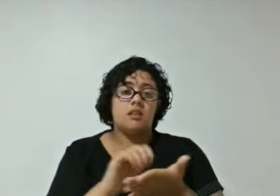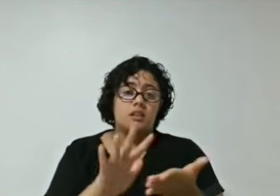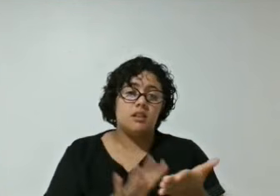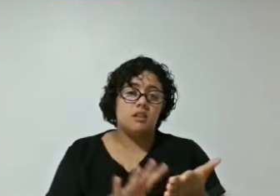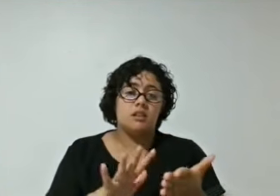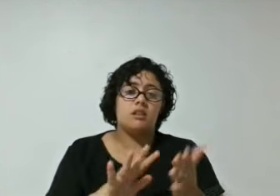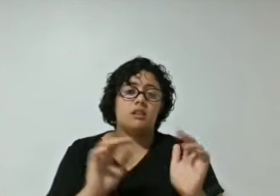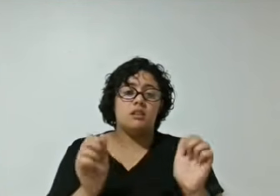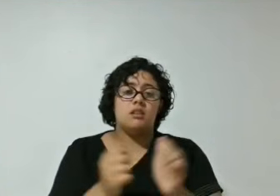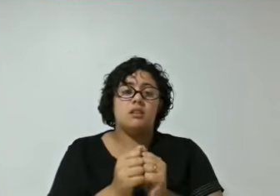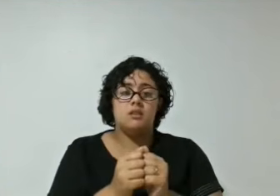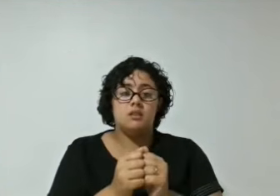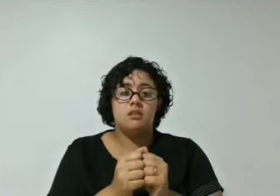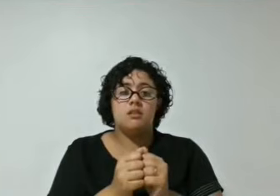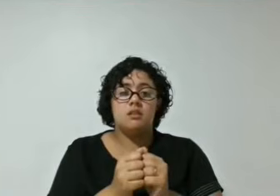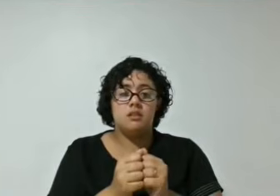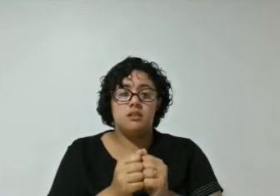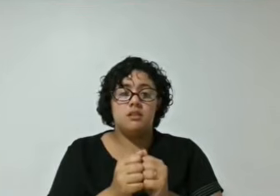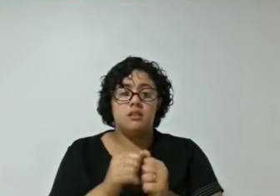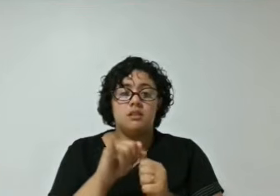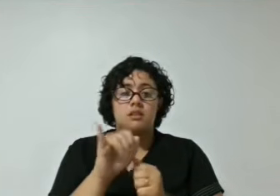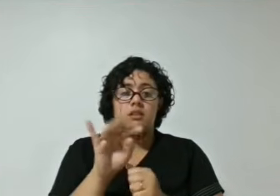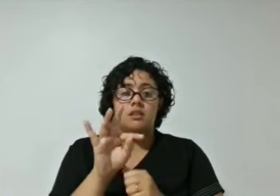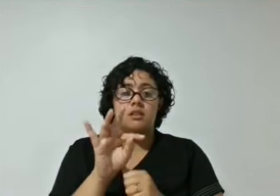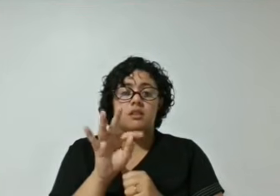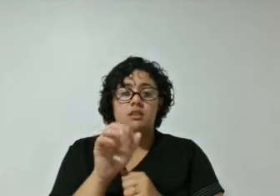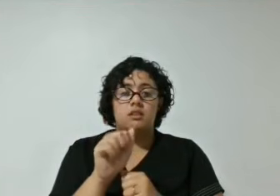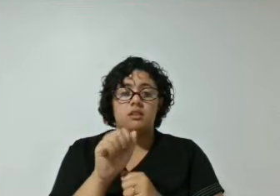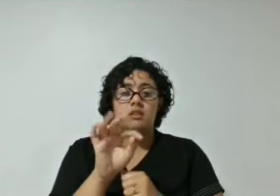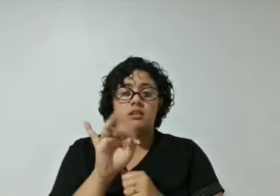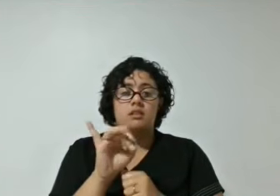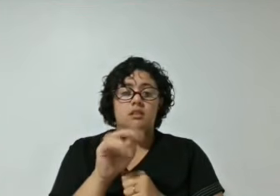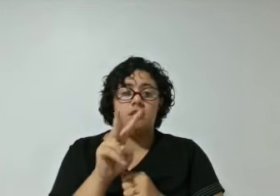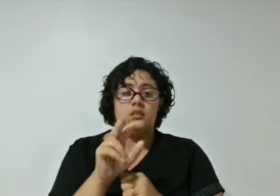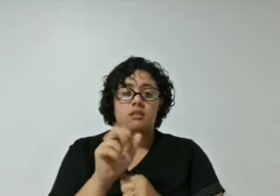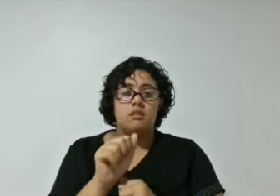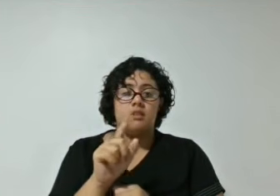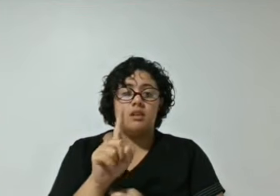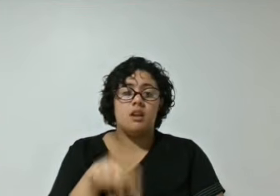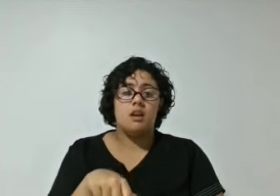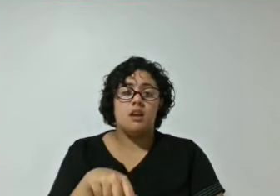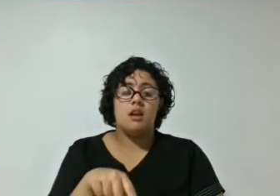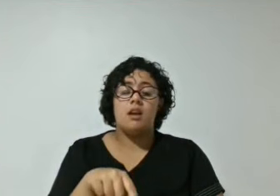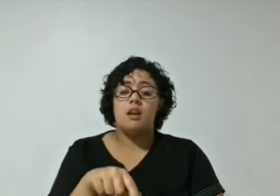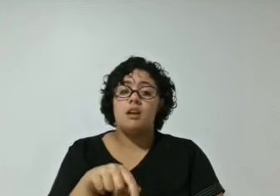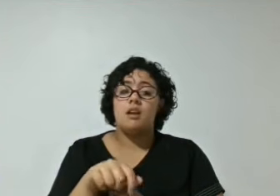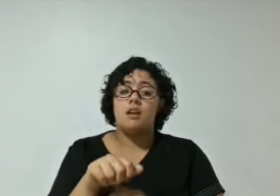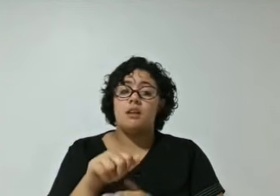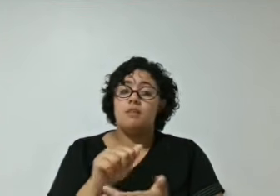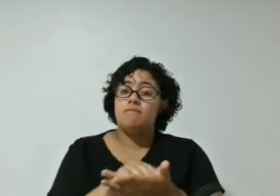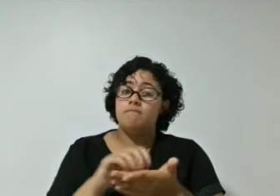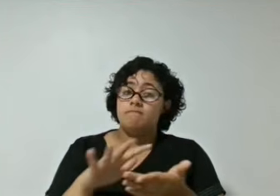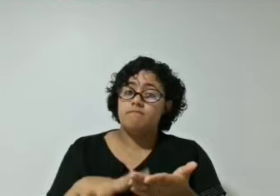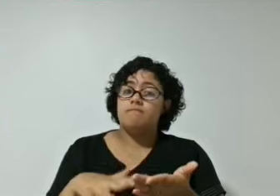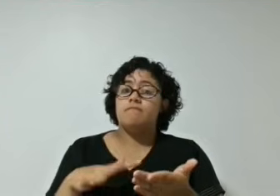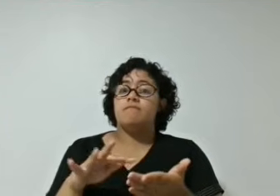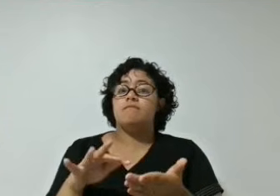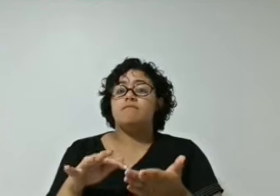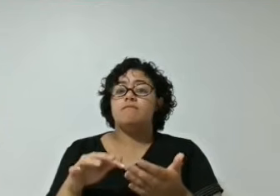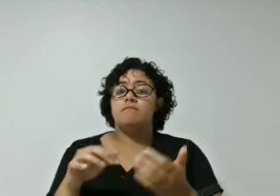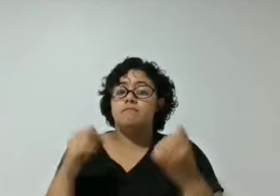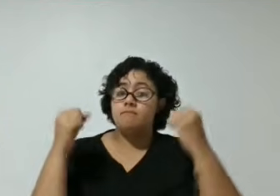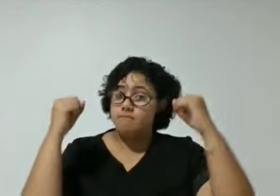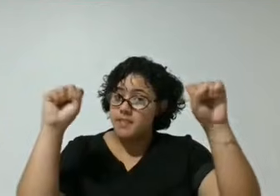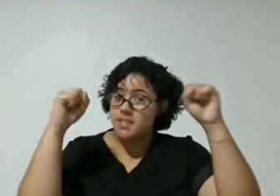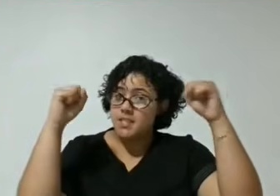Esportes, que chama Vida Ativa, que é uma atividade física que acontece nas segundas-feiras pela manhã,